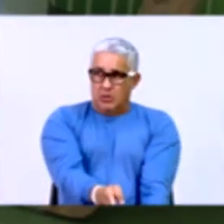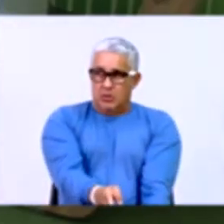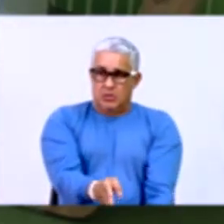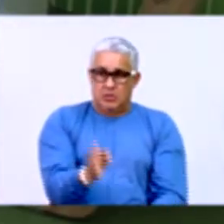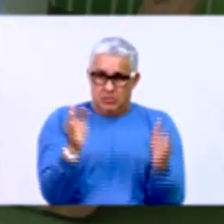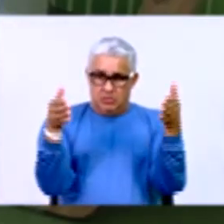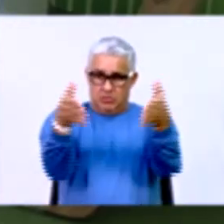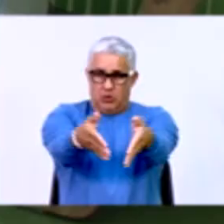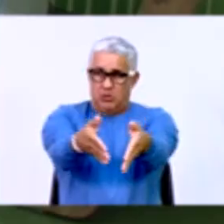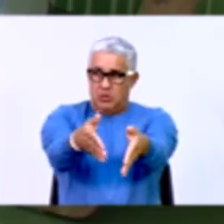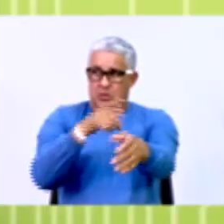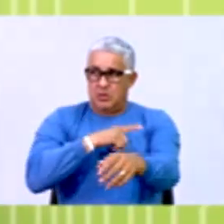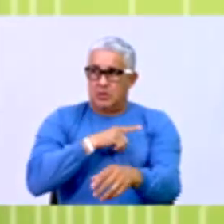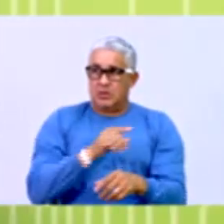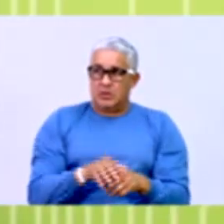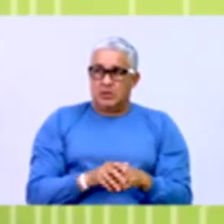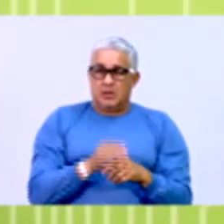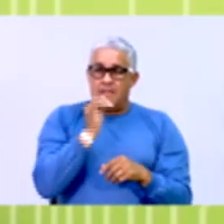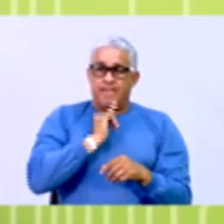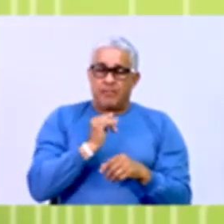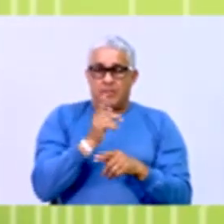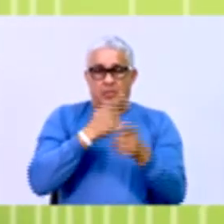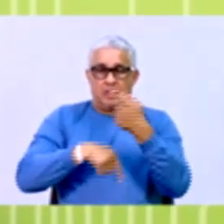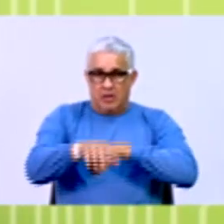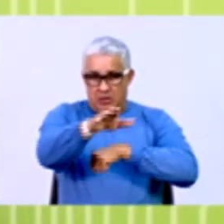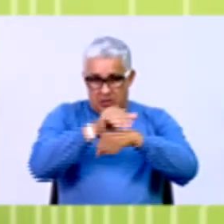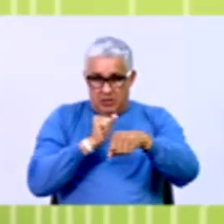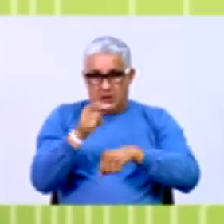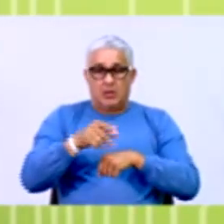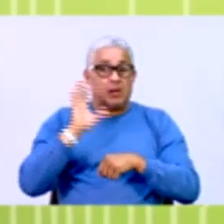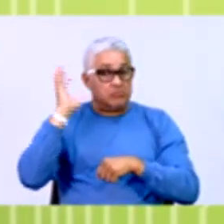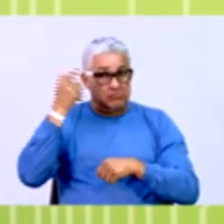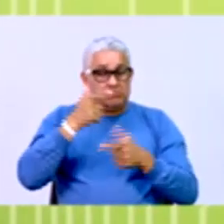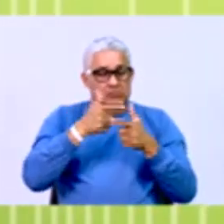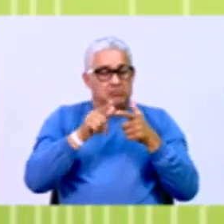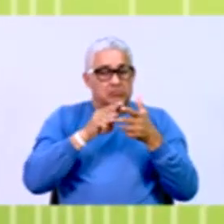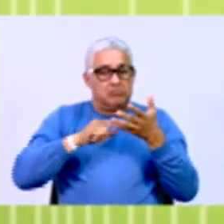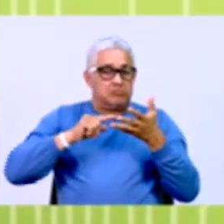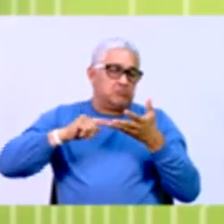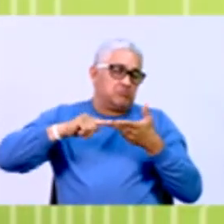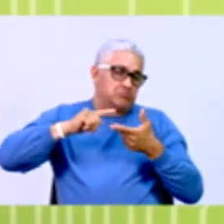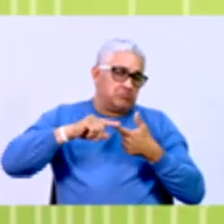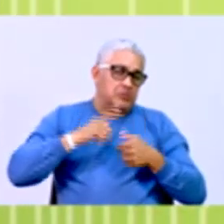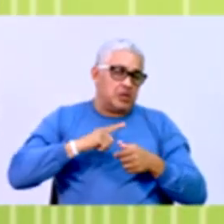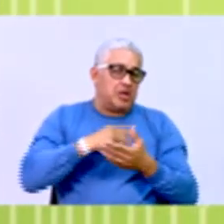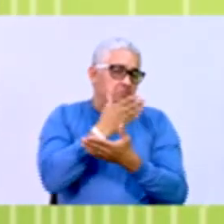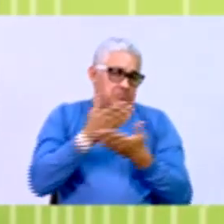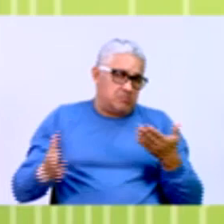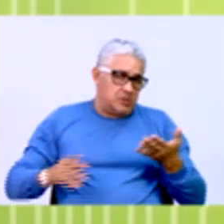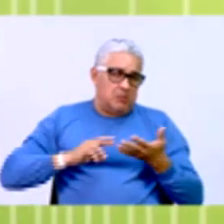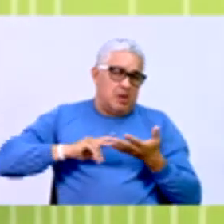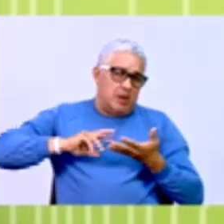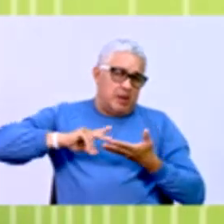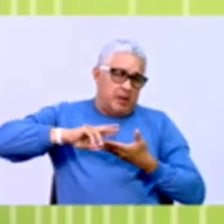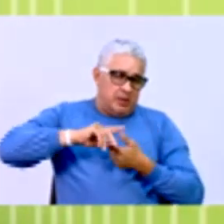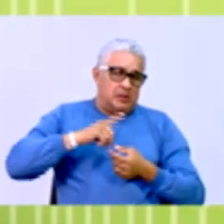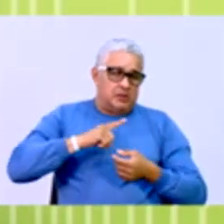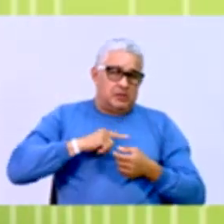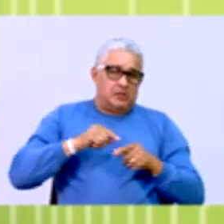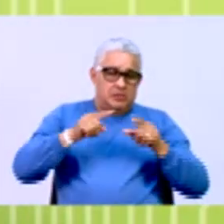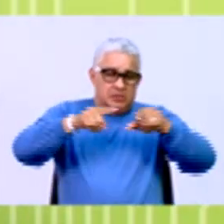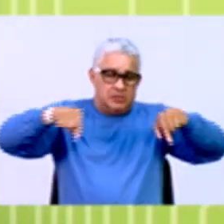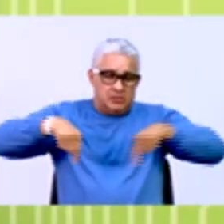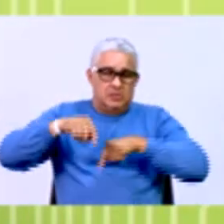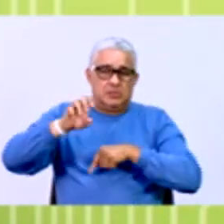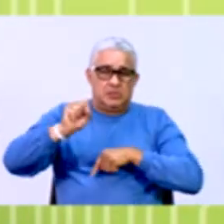escopo. O gestor vai chamar o auditor e falar, olha, está acontecendo o seguinte, está havendo muitas perdas aqui na minha empresa em determinado setor,